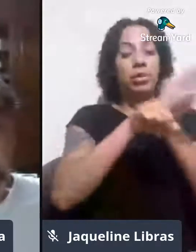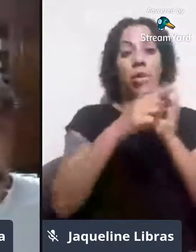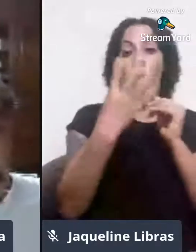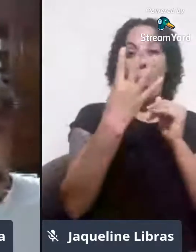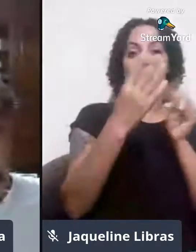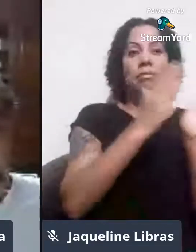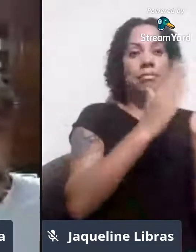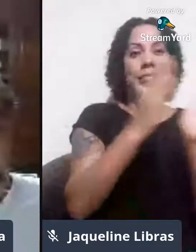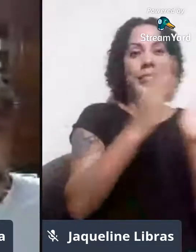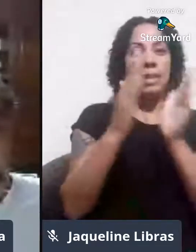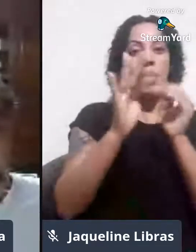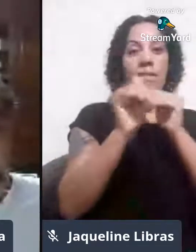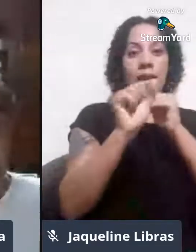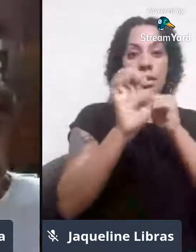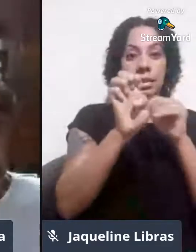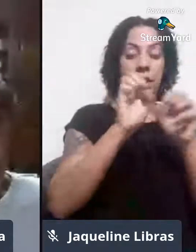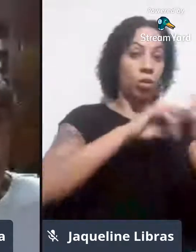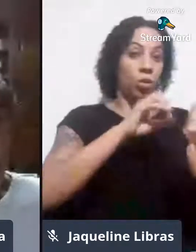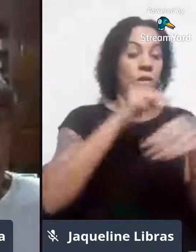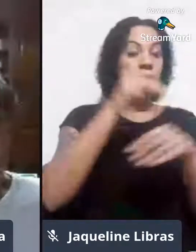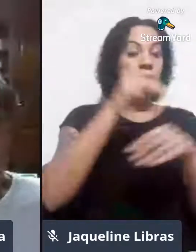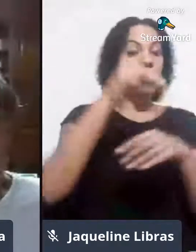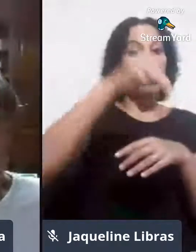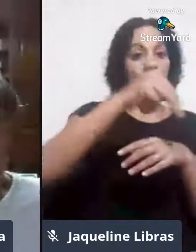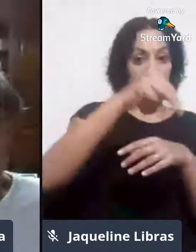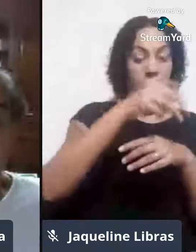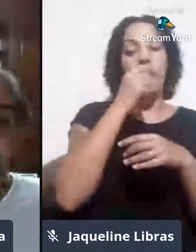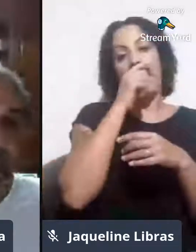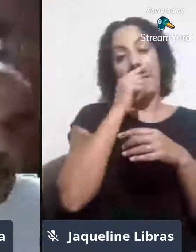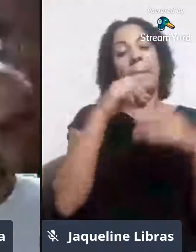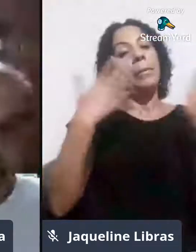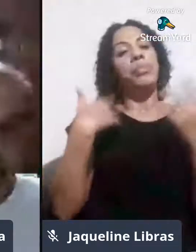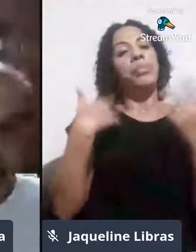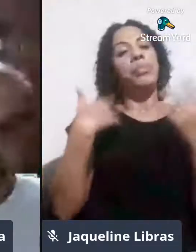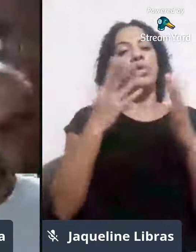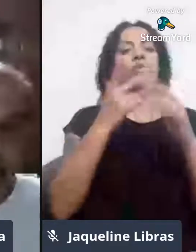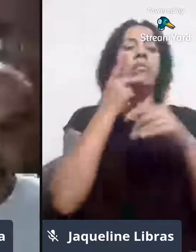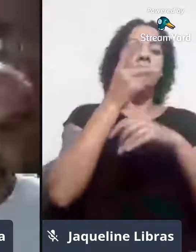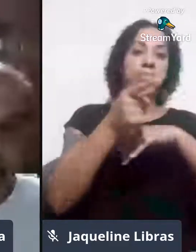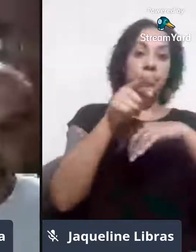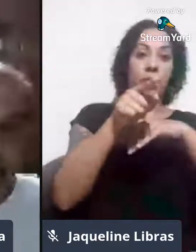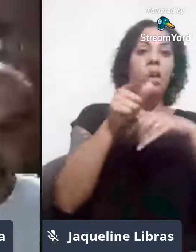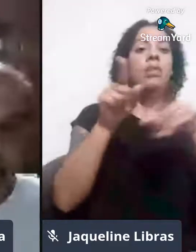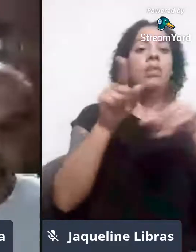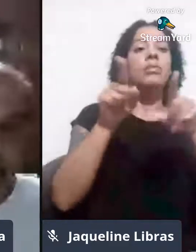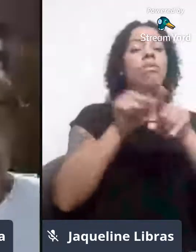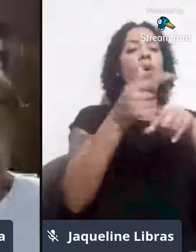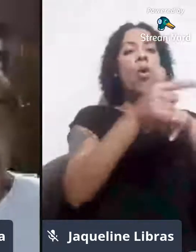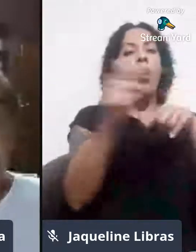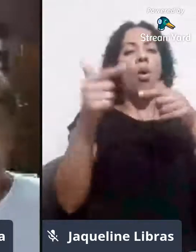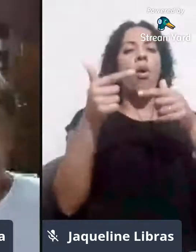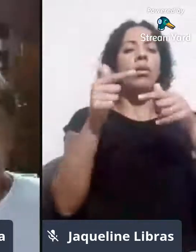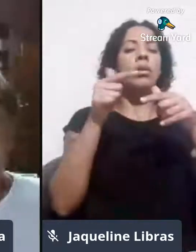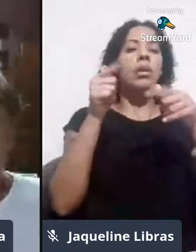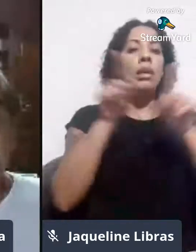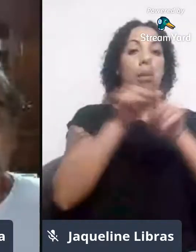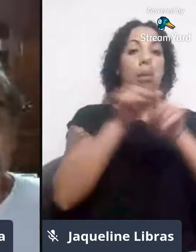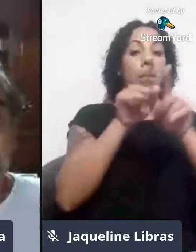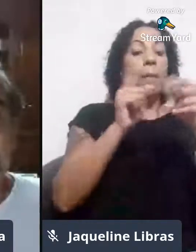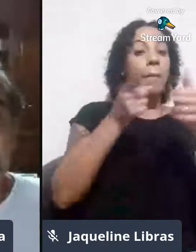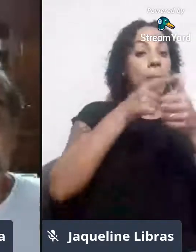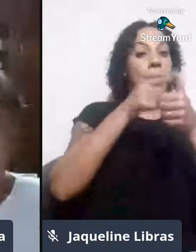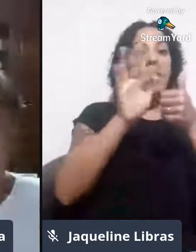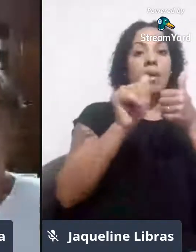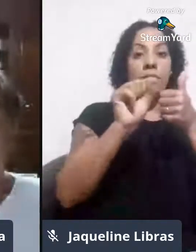educação matemática e, como eu já coloquei aqui em outras vezes, a primeira fase, a